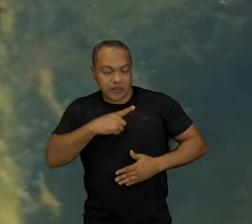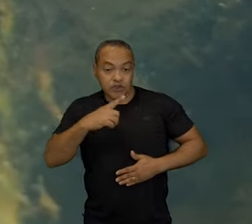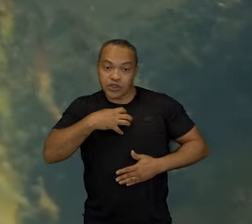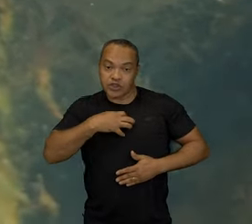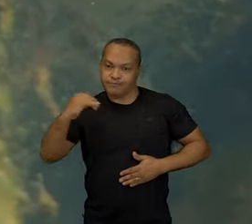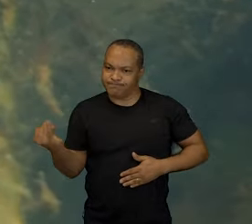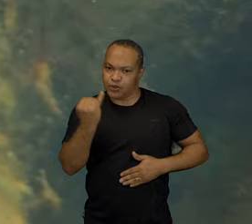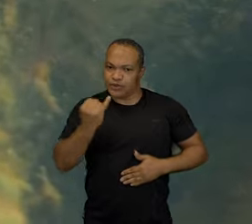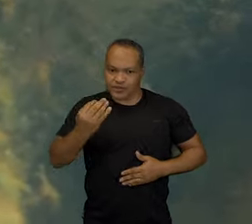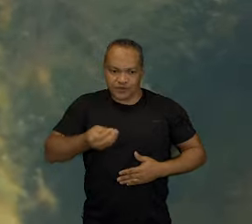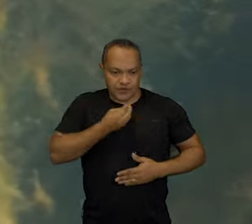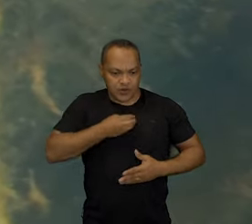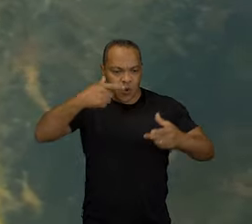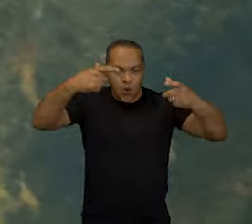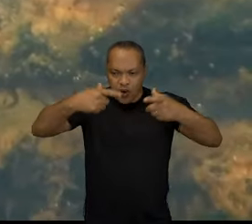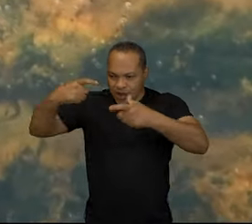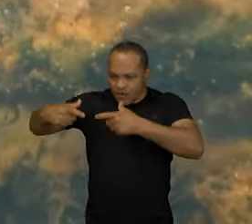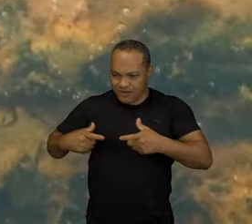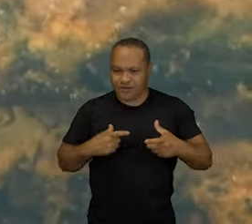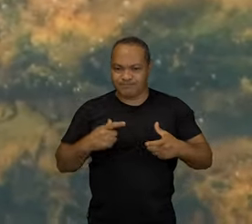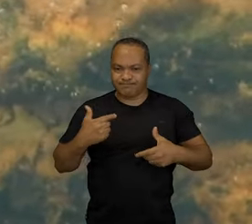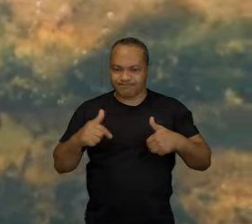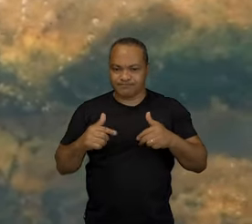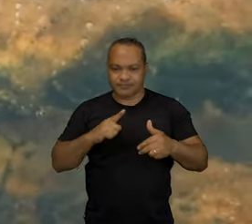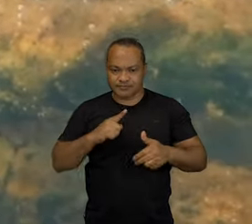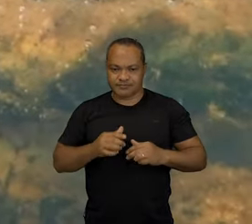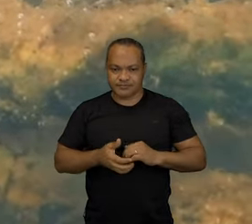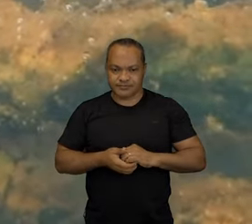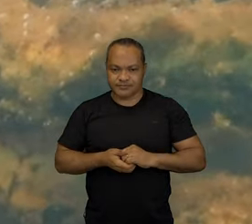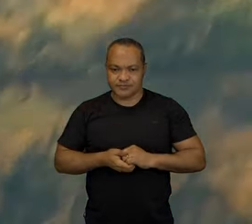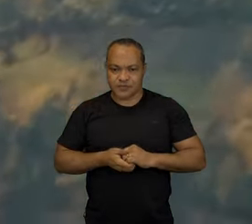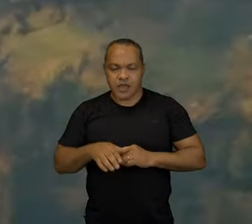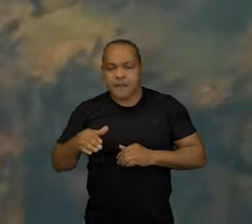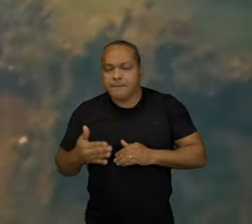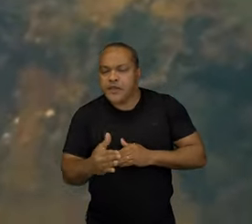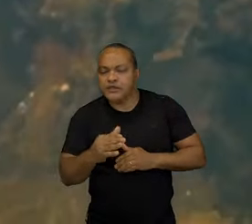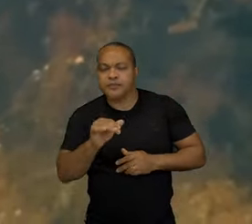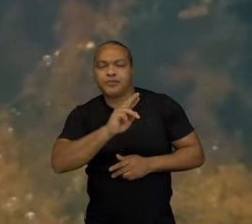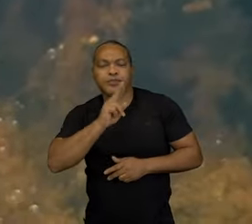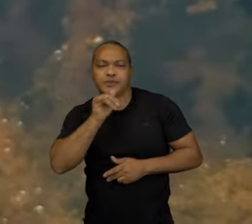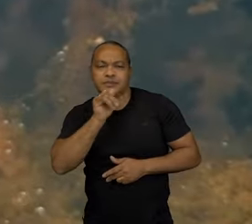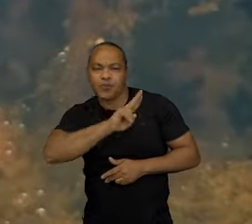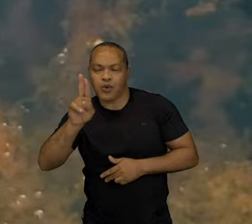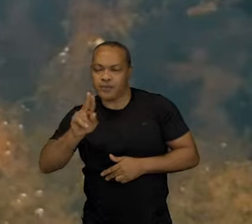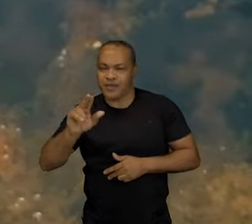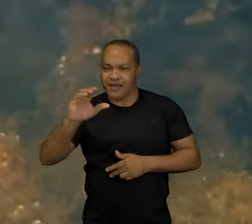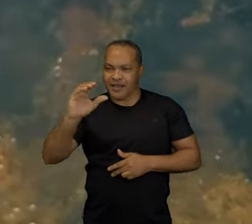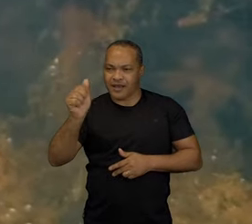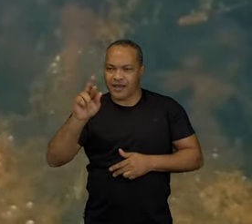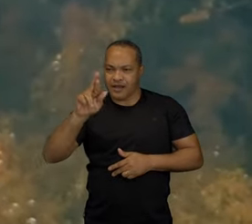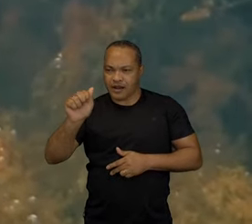funções importantes em seu ambiente. Espécies como, por exemplo, o